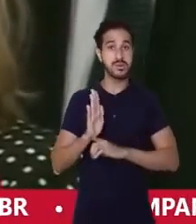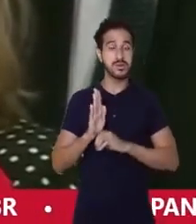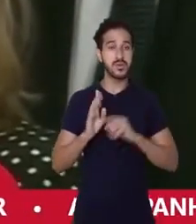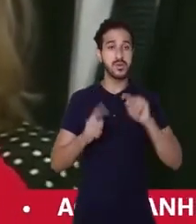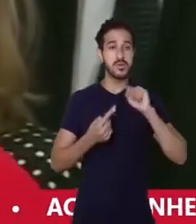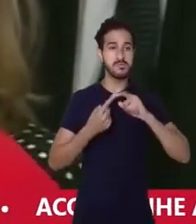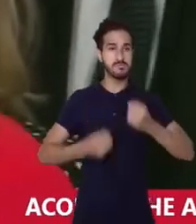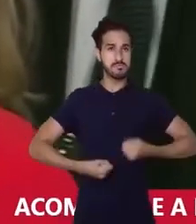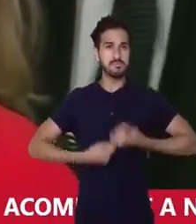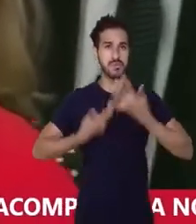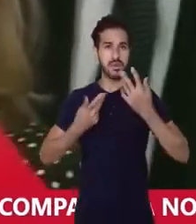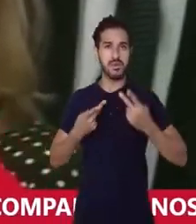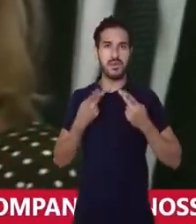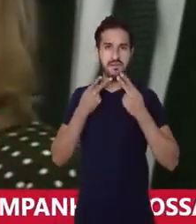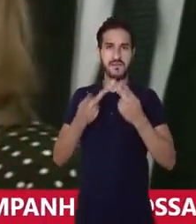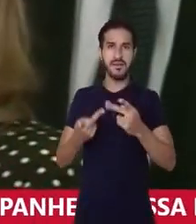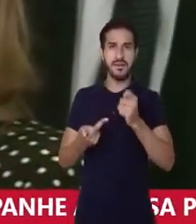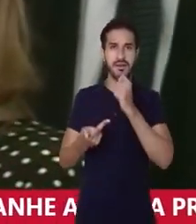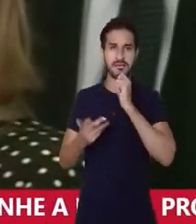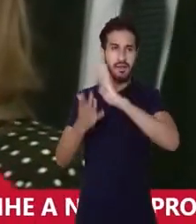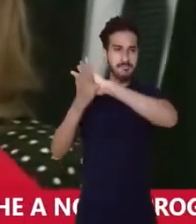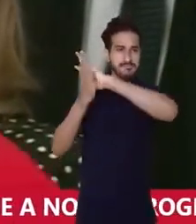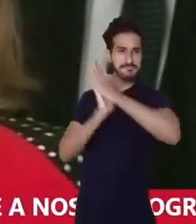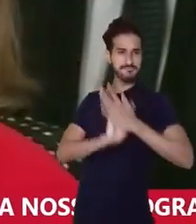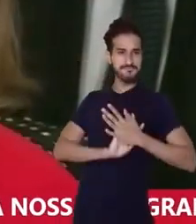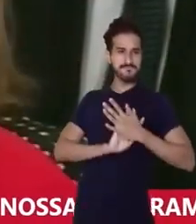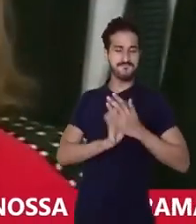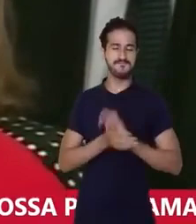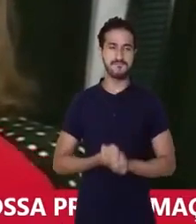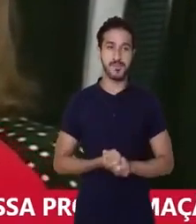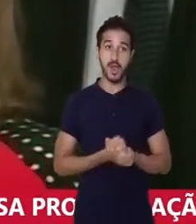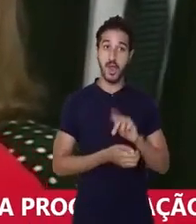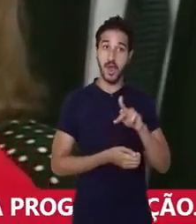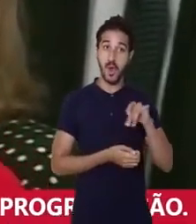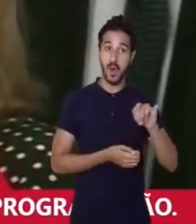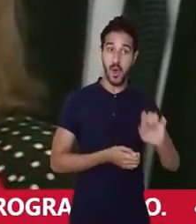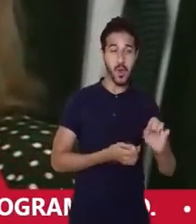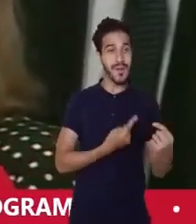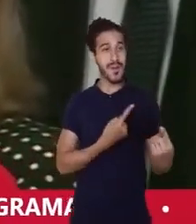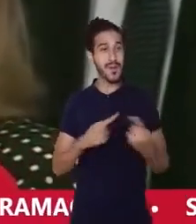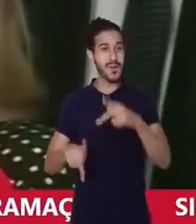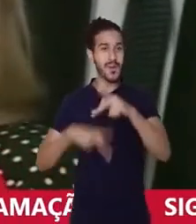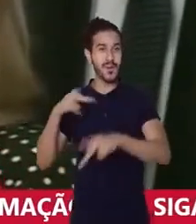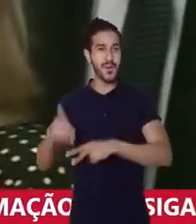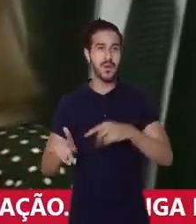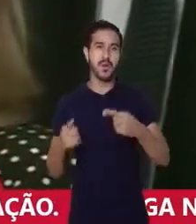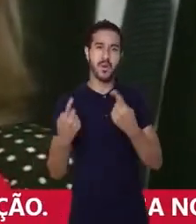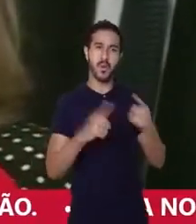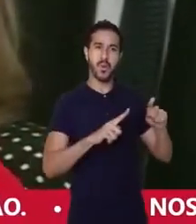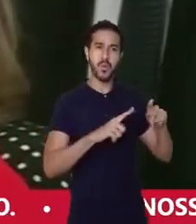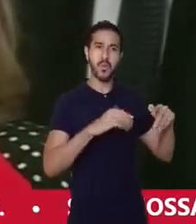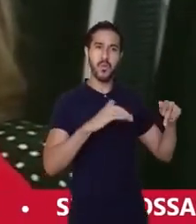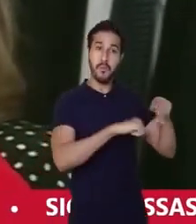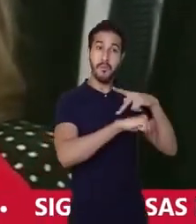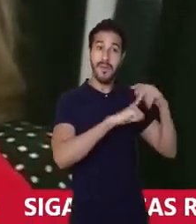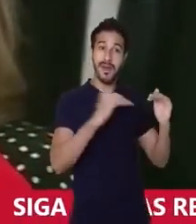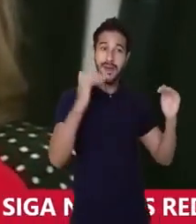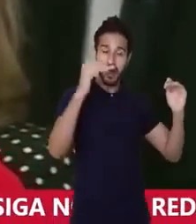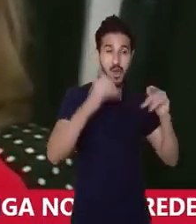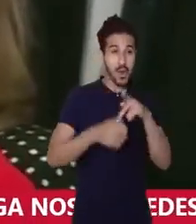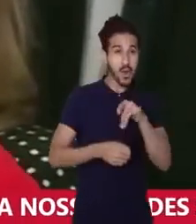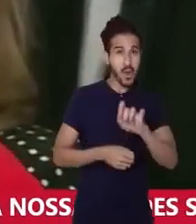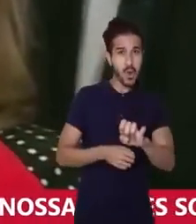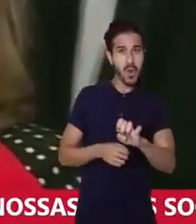se manifestar sem ser reprimido. O golpe é contra o povo e contra a nação. O golpe